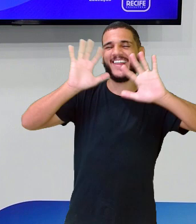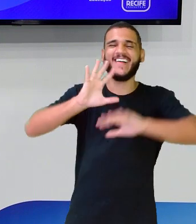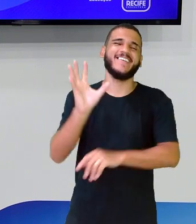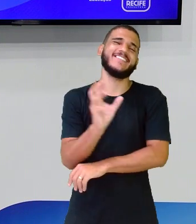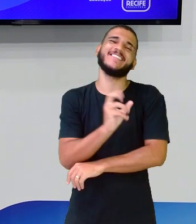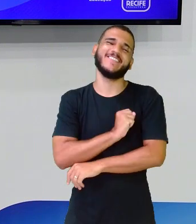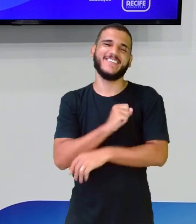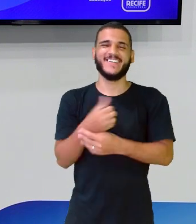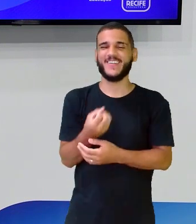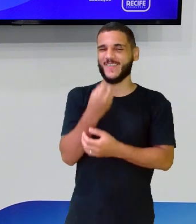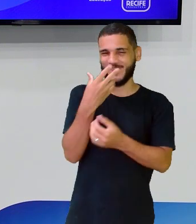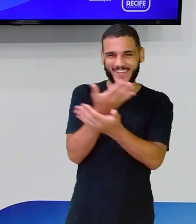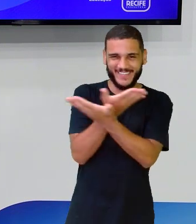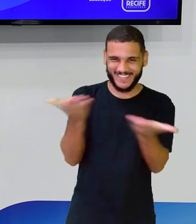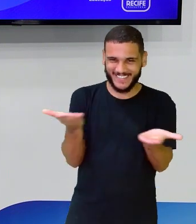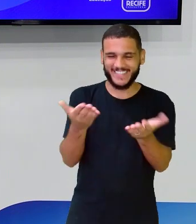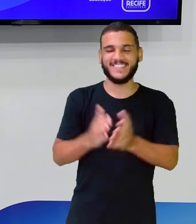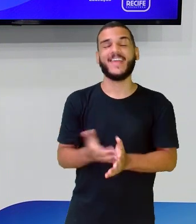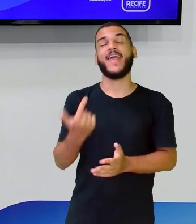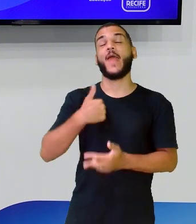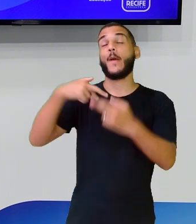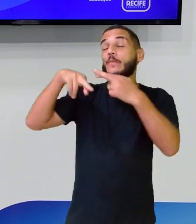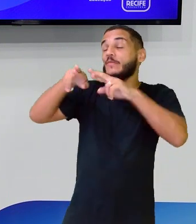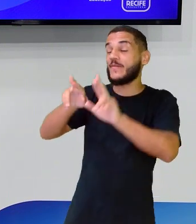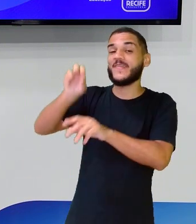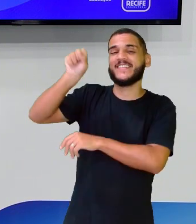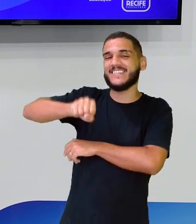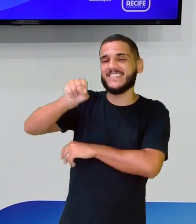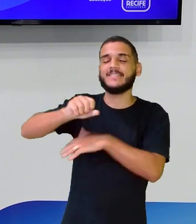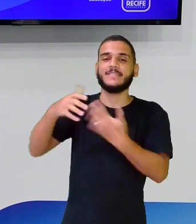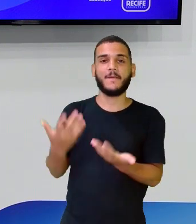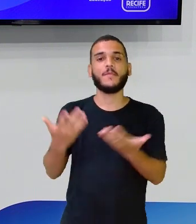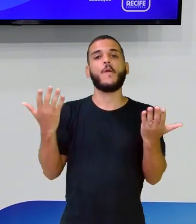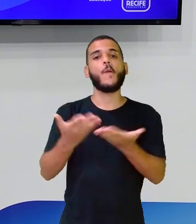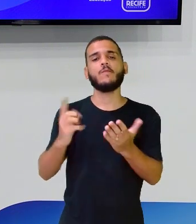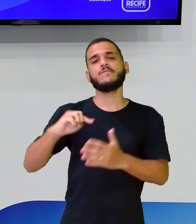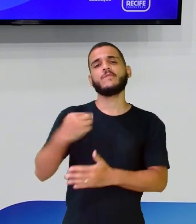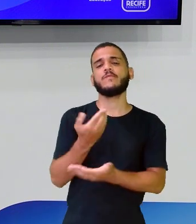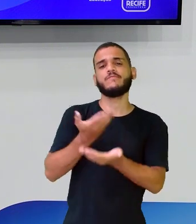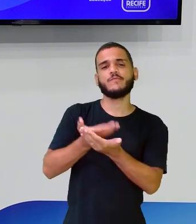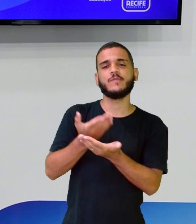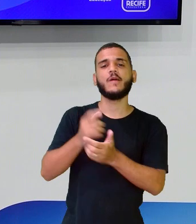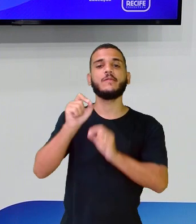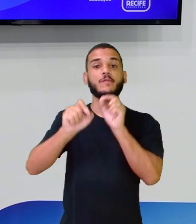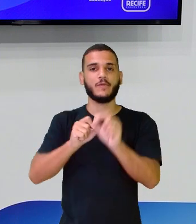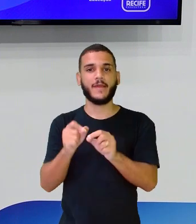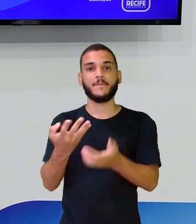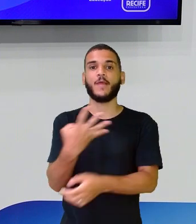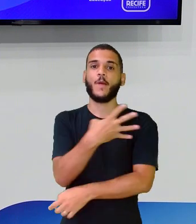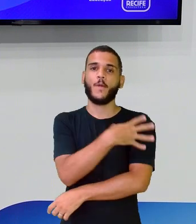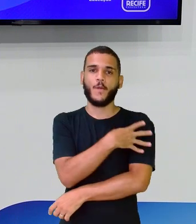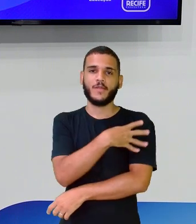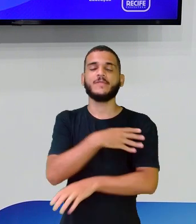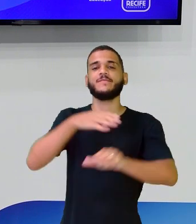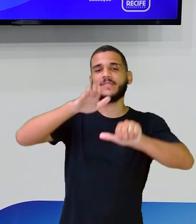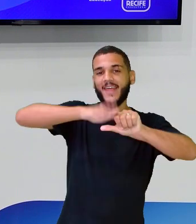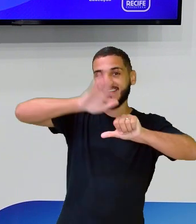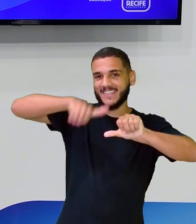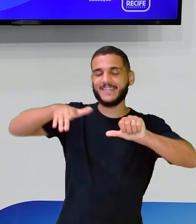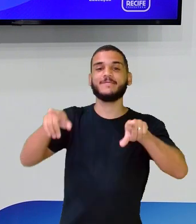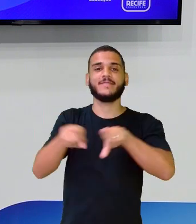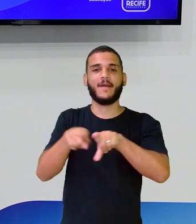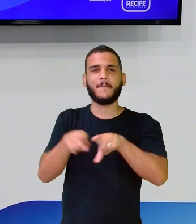meus amores, tudo bem com vocês? Espero que sim. Hoje a gente vai trabalhar para as turmas do quarto ano em Acelera